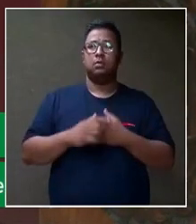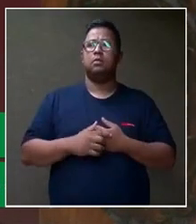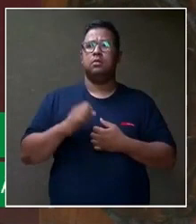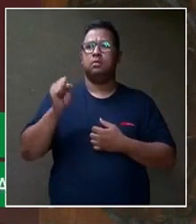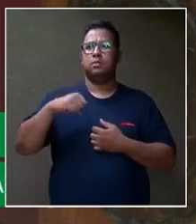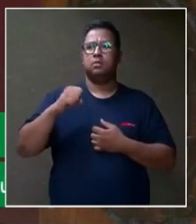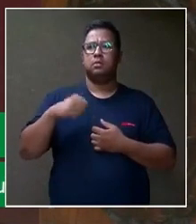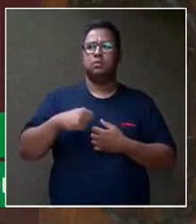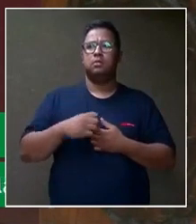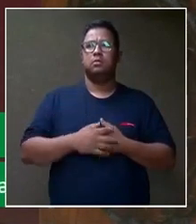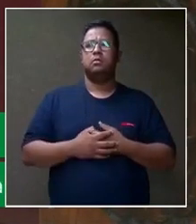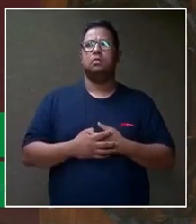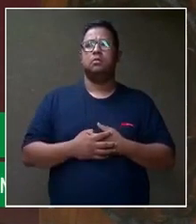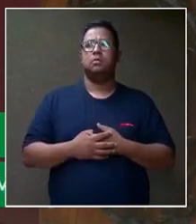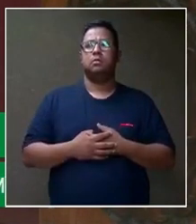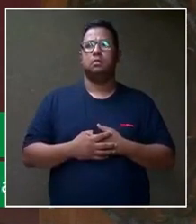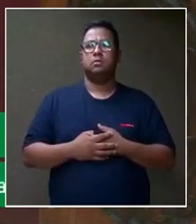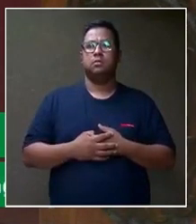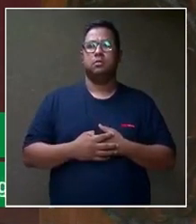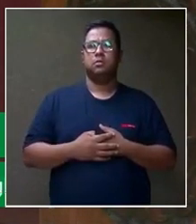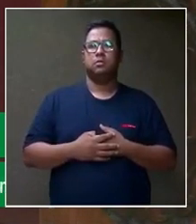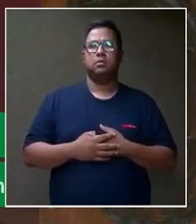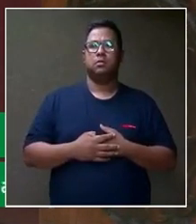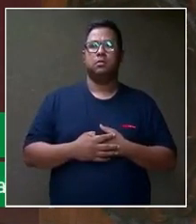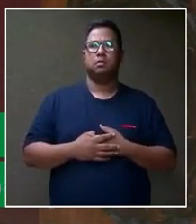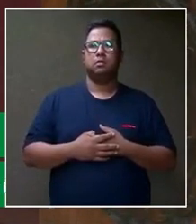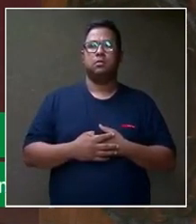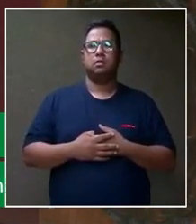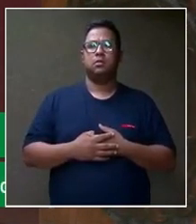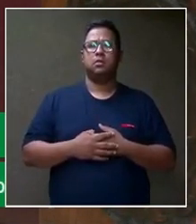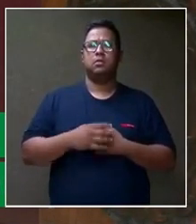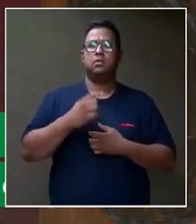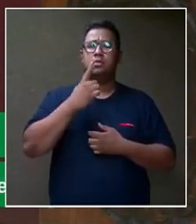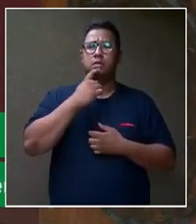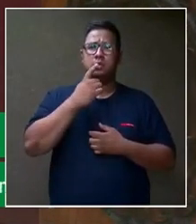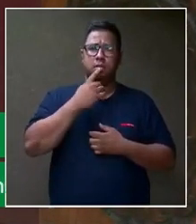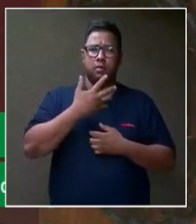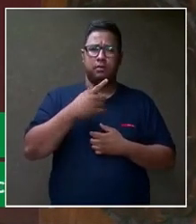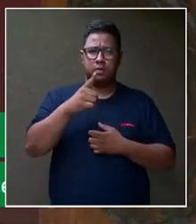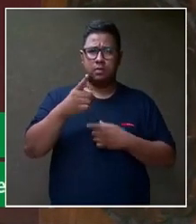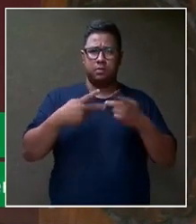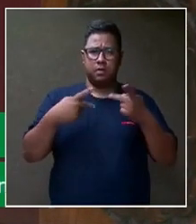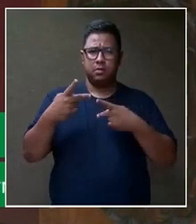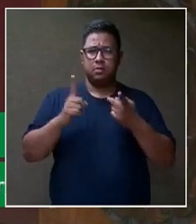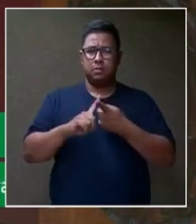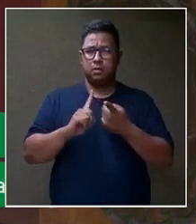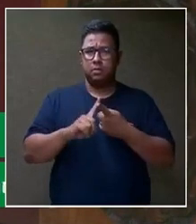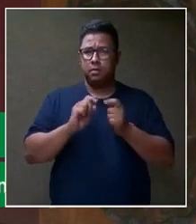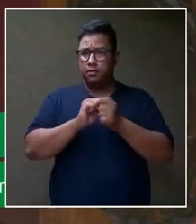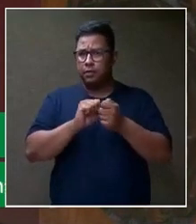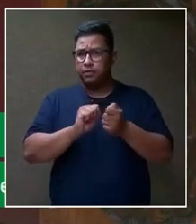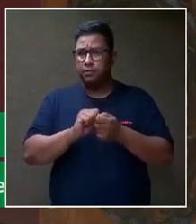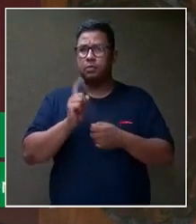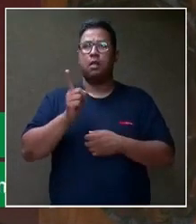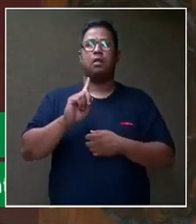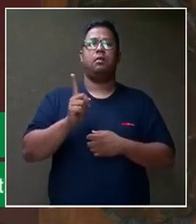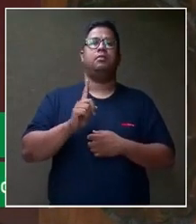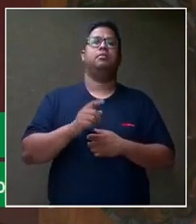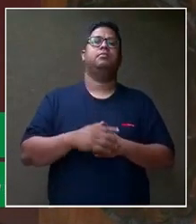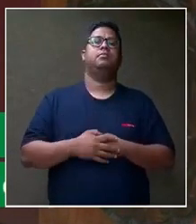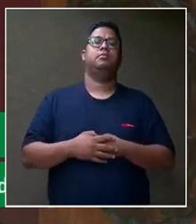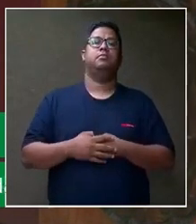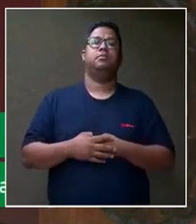foi? Que ela estava, inclusive, vestida como a vítima com mancha de sangue. Você participou? Não, não. Estava com ela? Não.